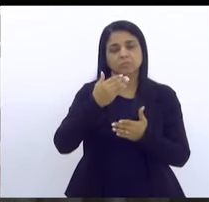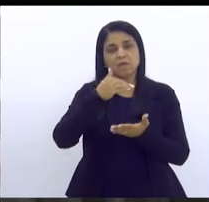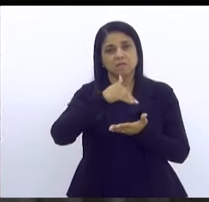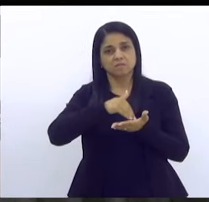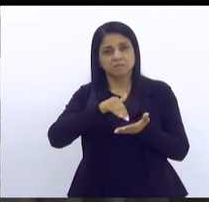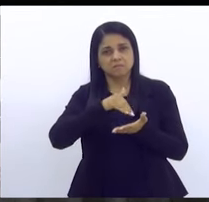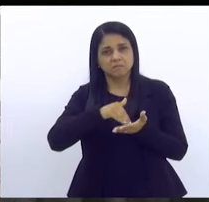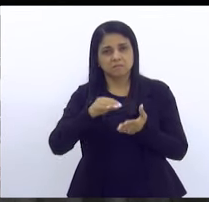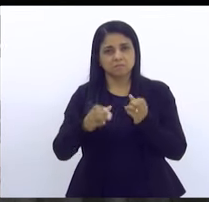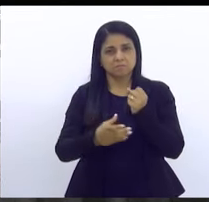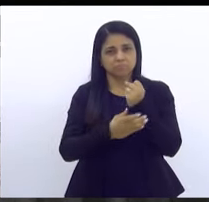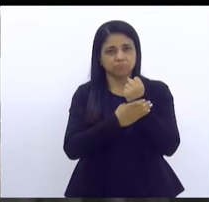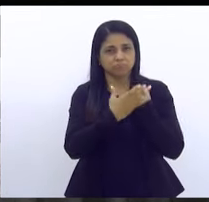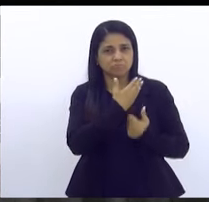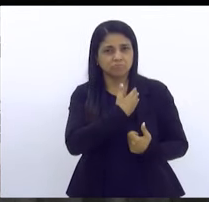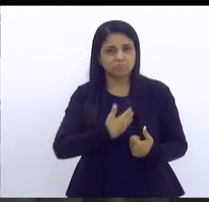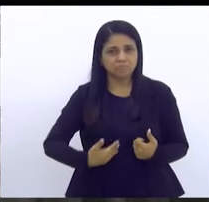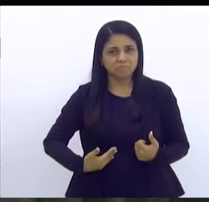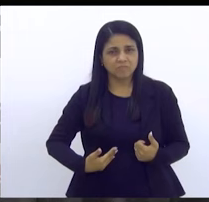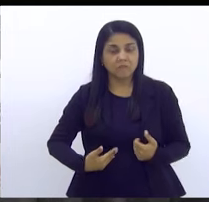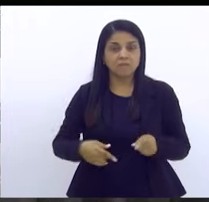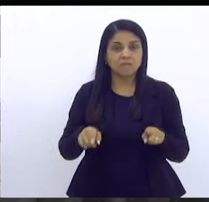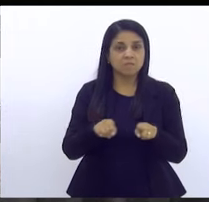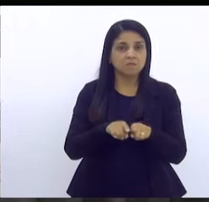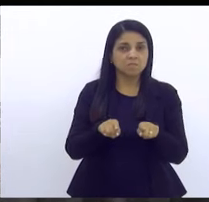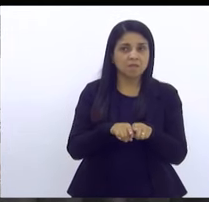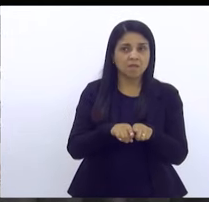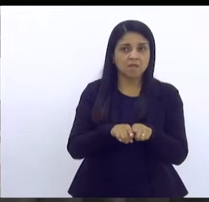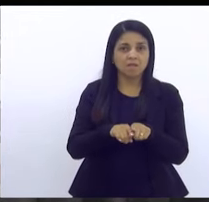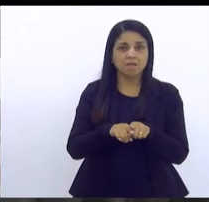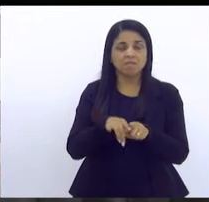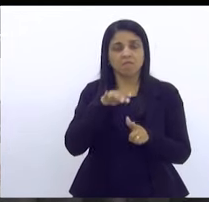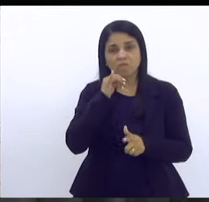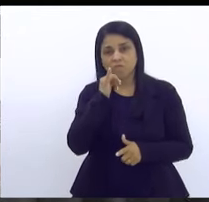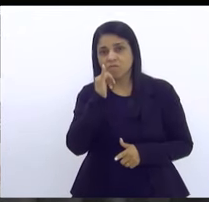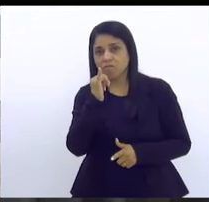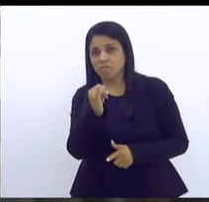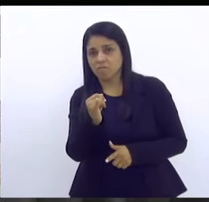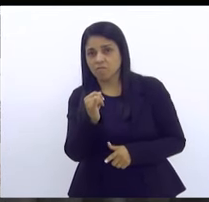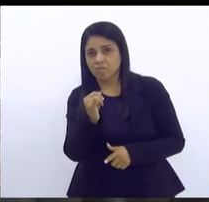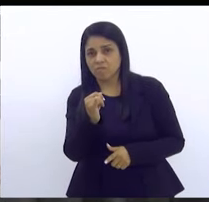Secretaria de Segurança, mas, ao mesmo tempo, dizer que